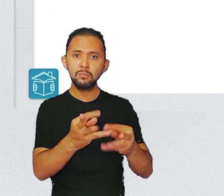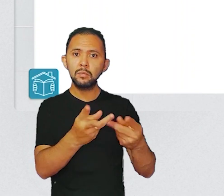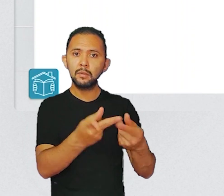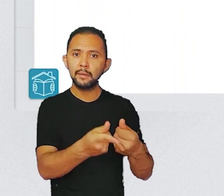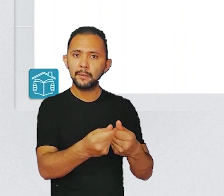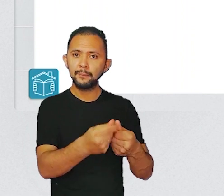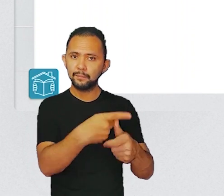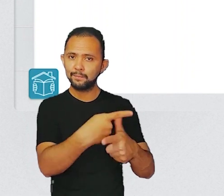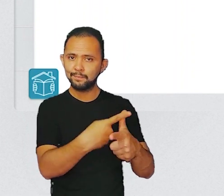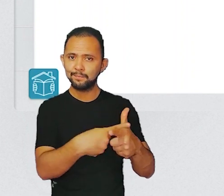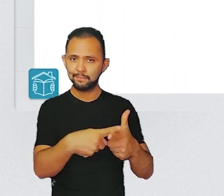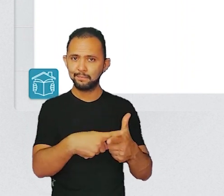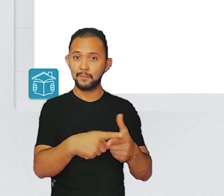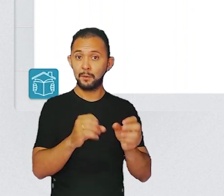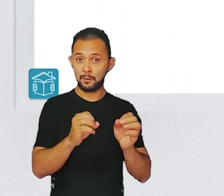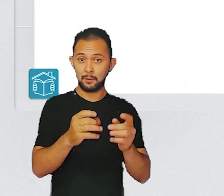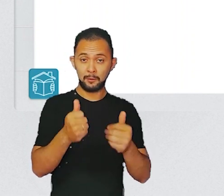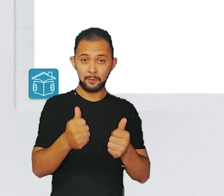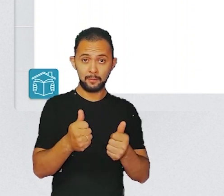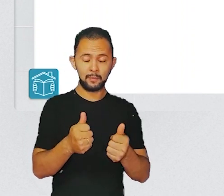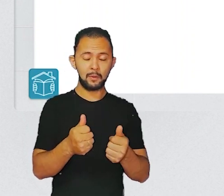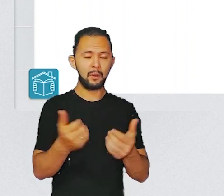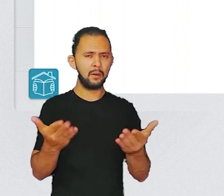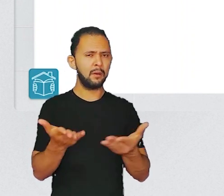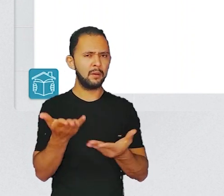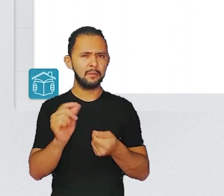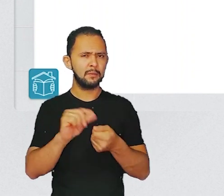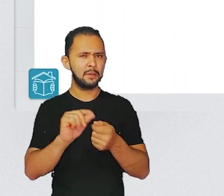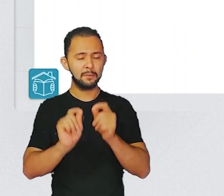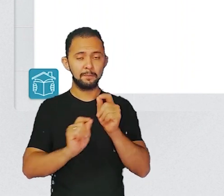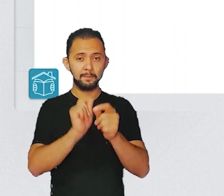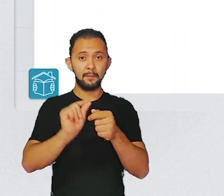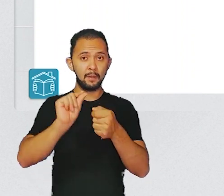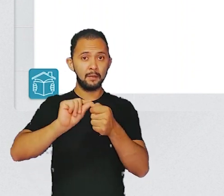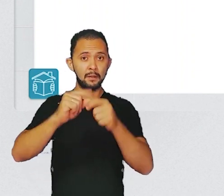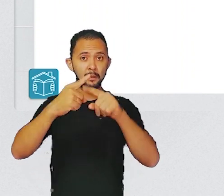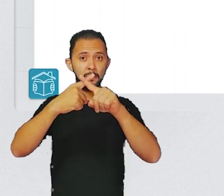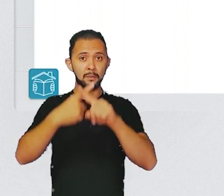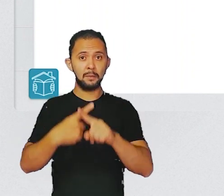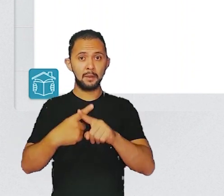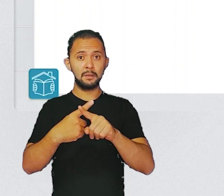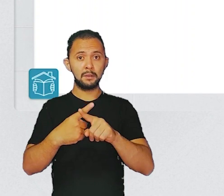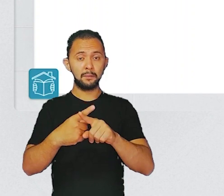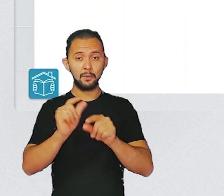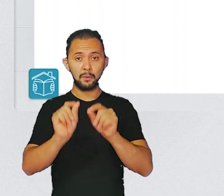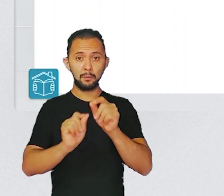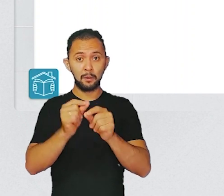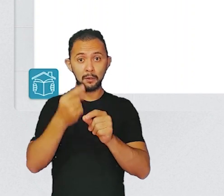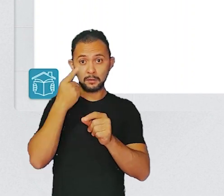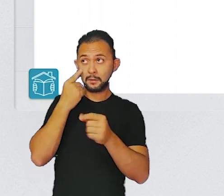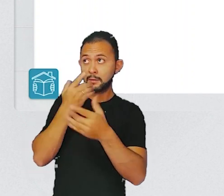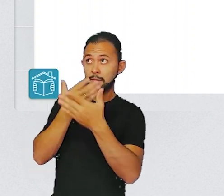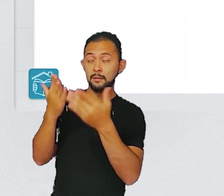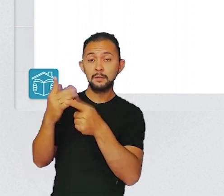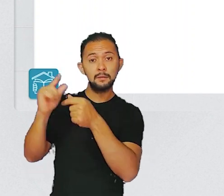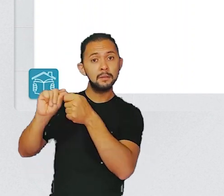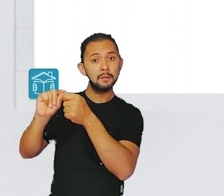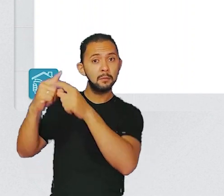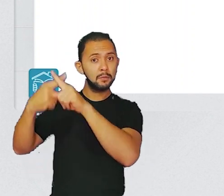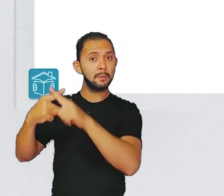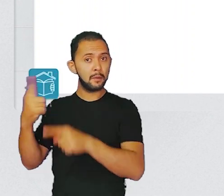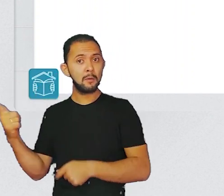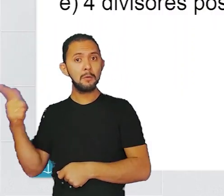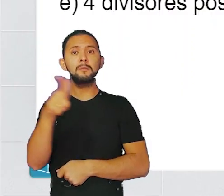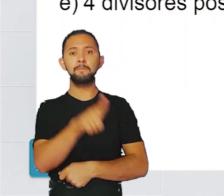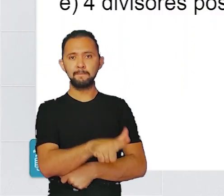Tranquilo? Agora aqui, e aí, professor? O que é que a gente faz agora? Nós vamos multiplicar os números que nós estamos vendo que dá para multiplicar.